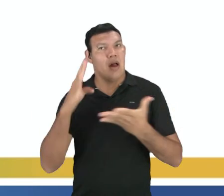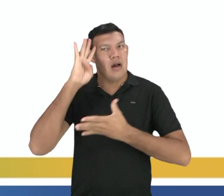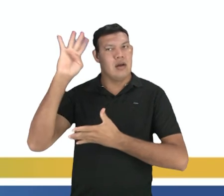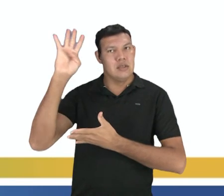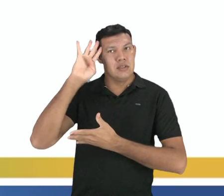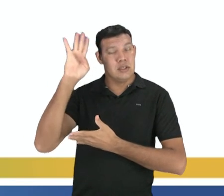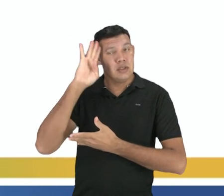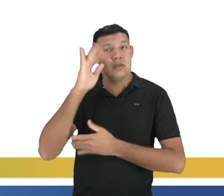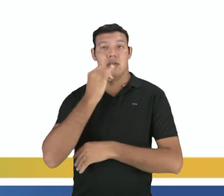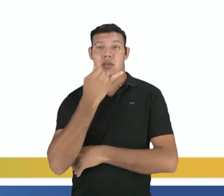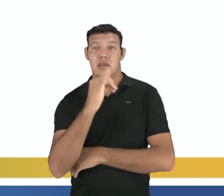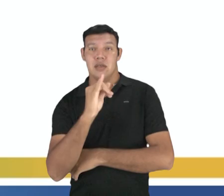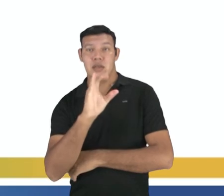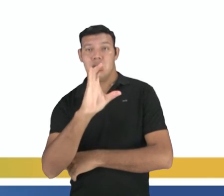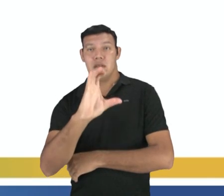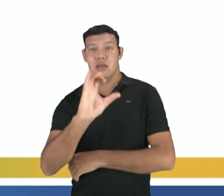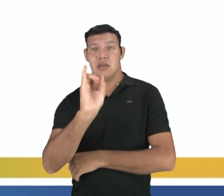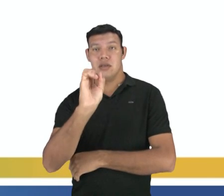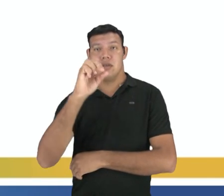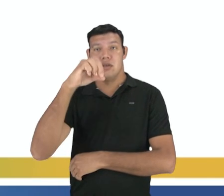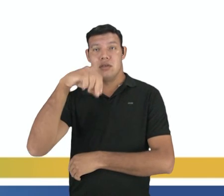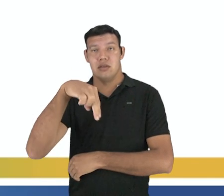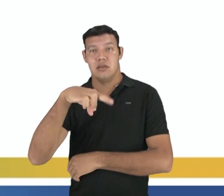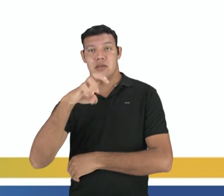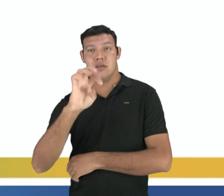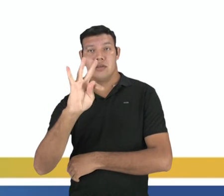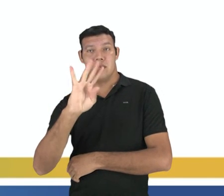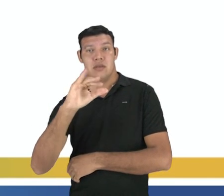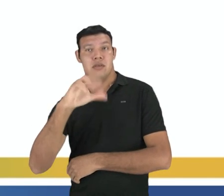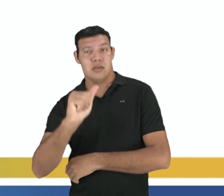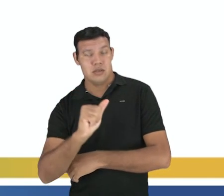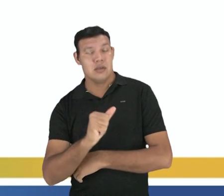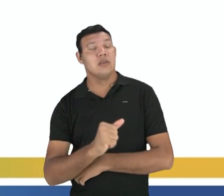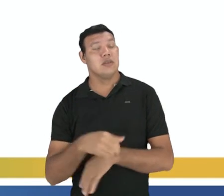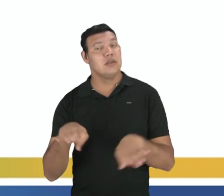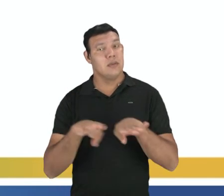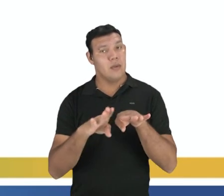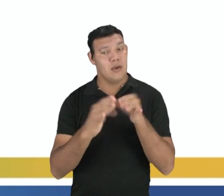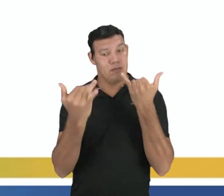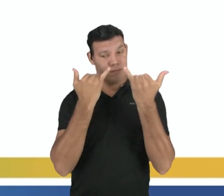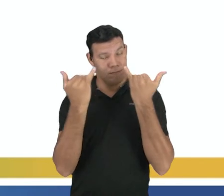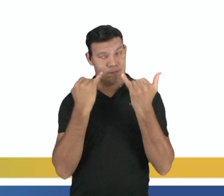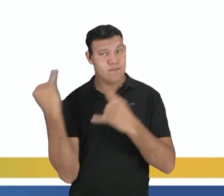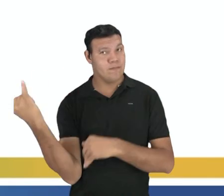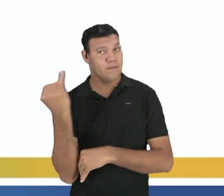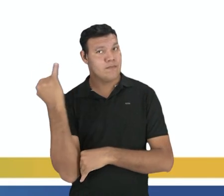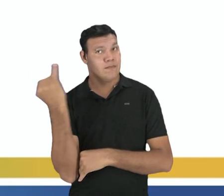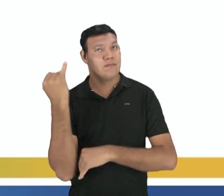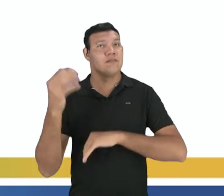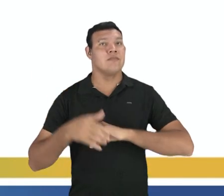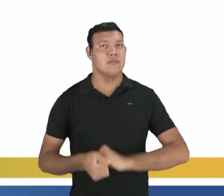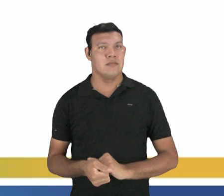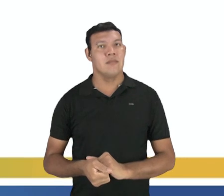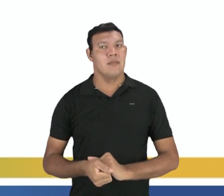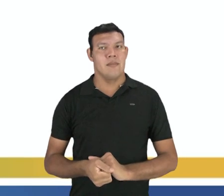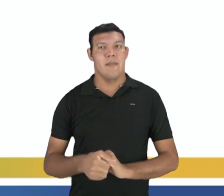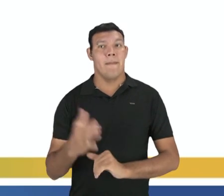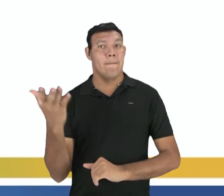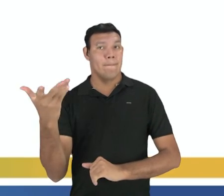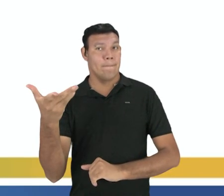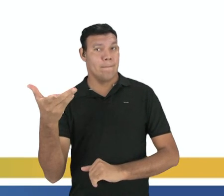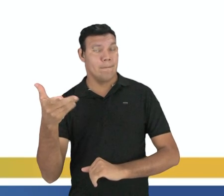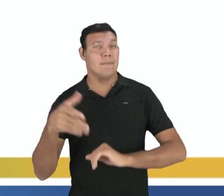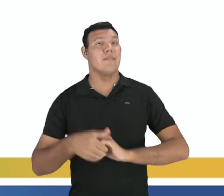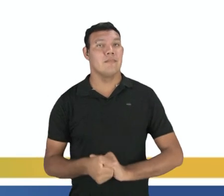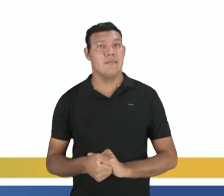cinética tá outro detalhe importante aqui ó é que a velocidade